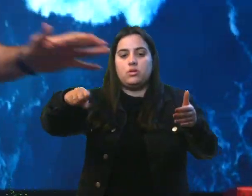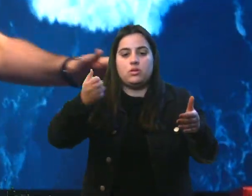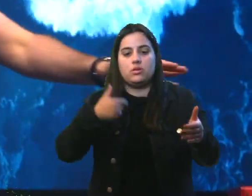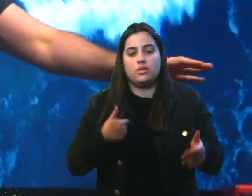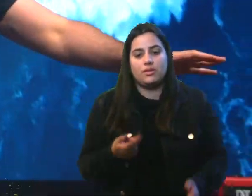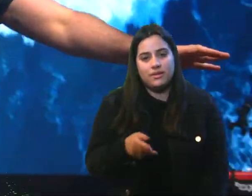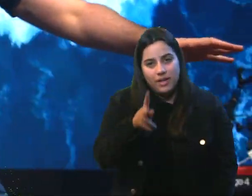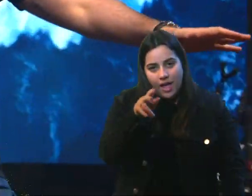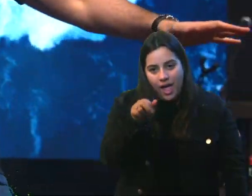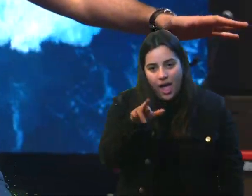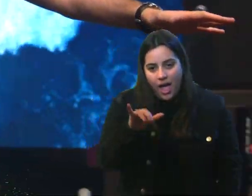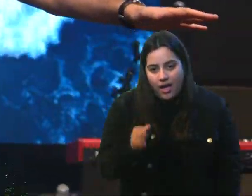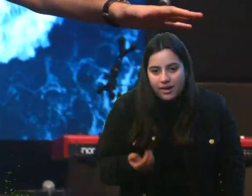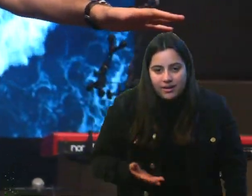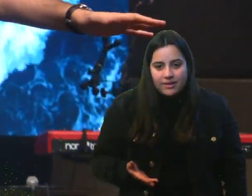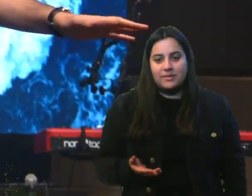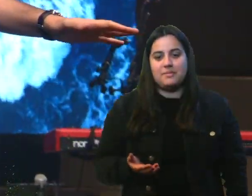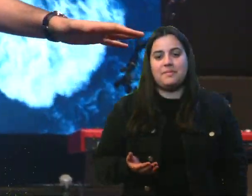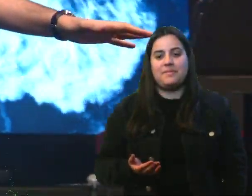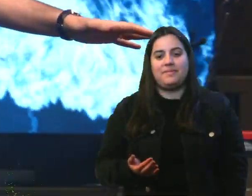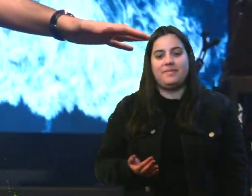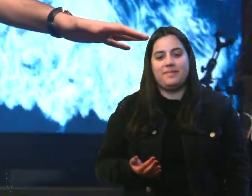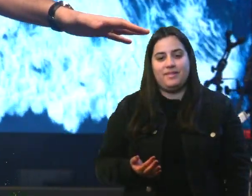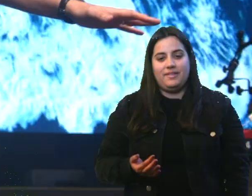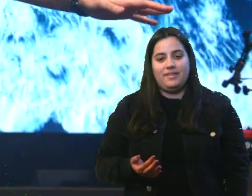carro, falei, Kiara,